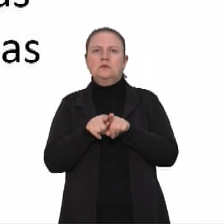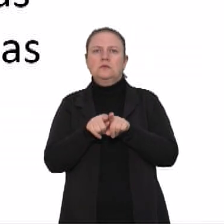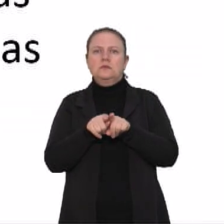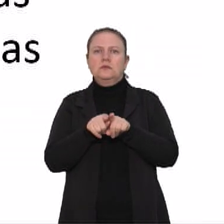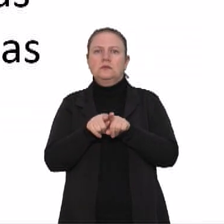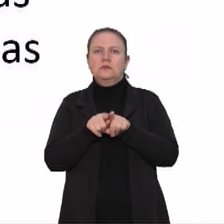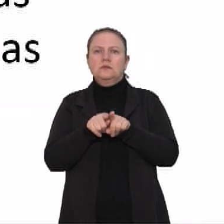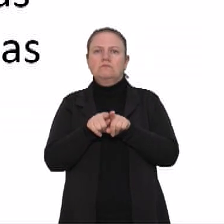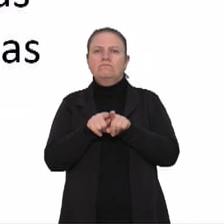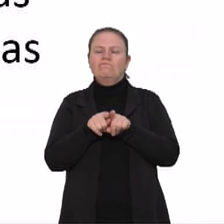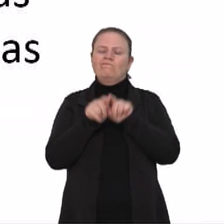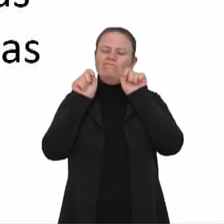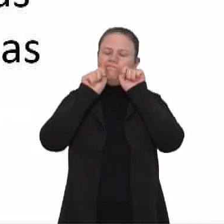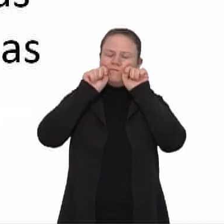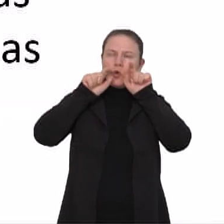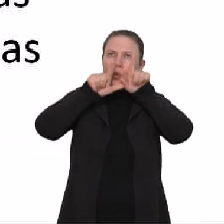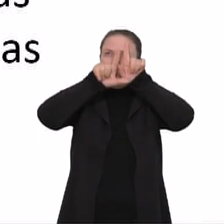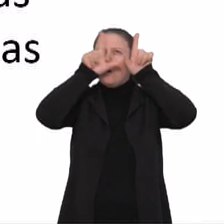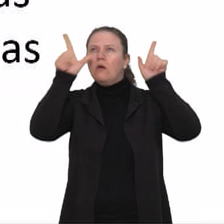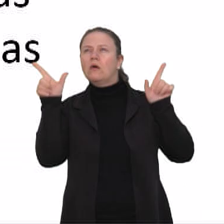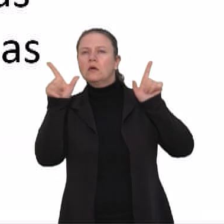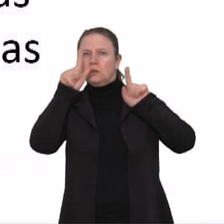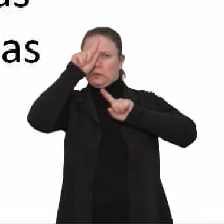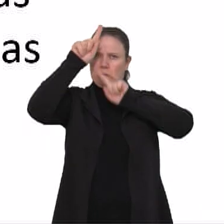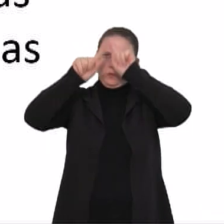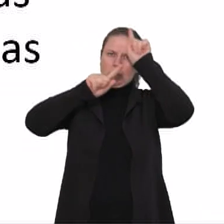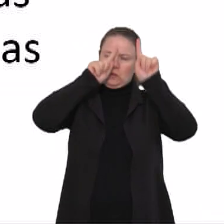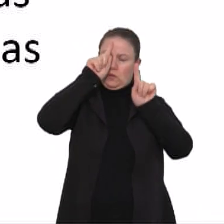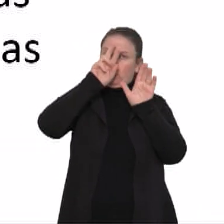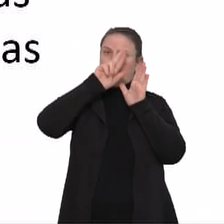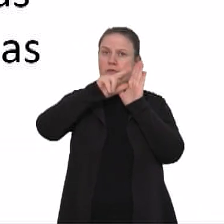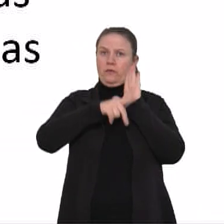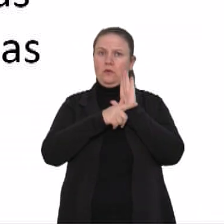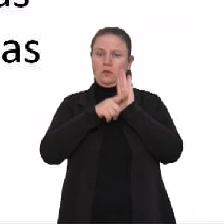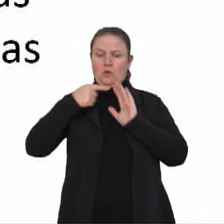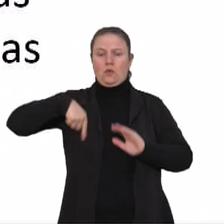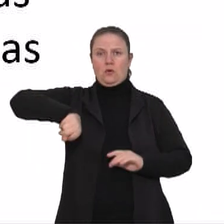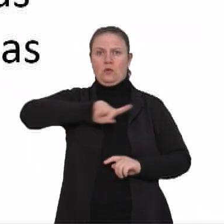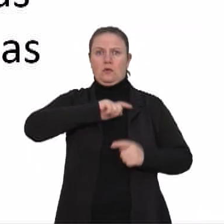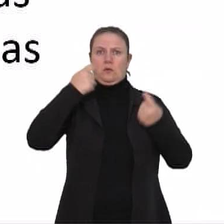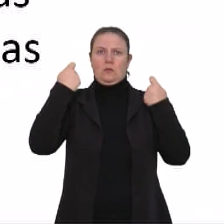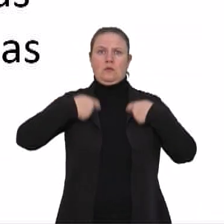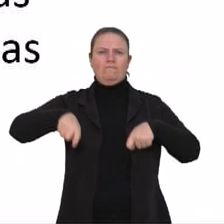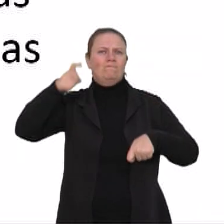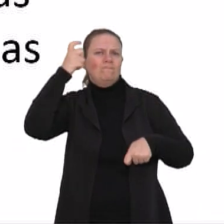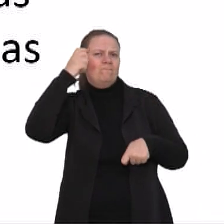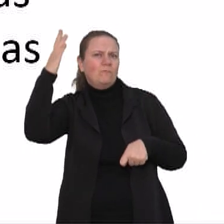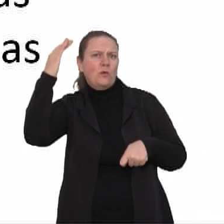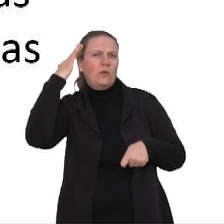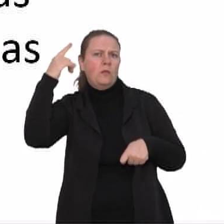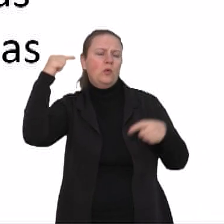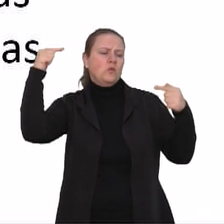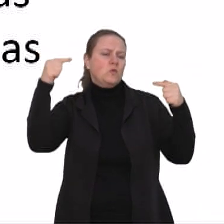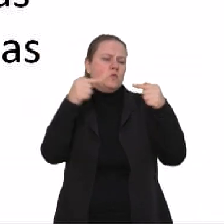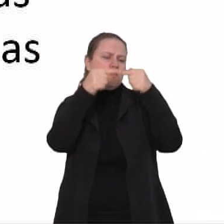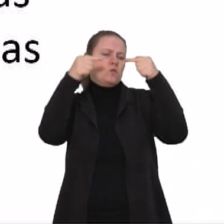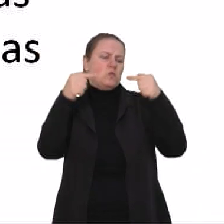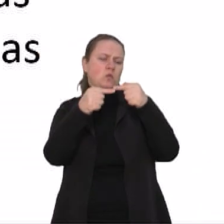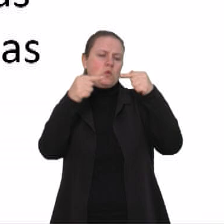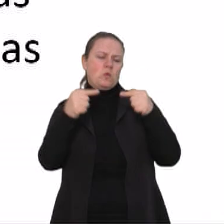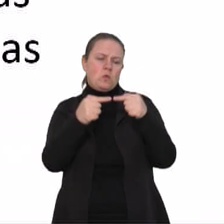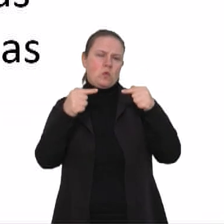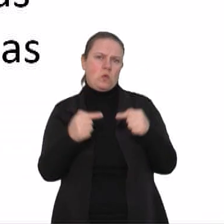tendo em vista a clareza das ideias, nós devemos nos preocupar com a ligação entre as partes do